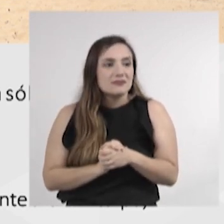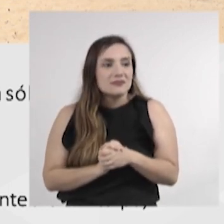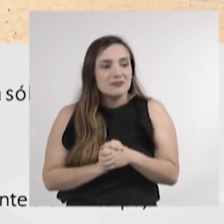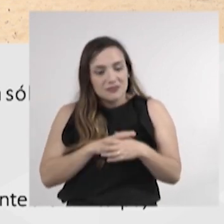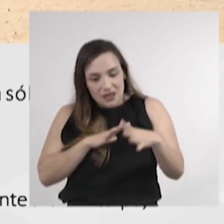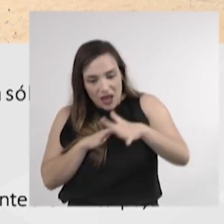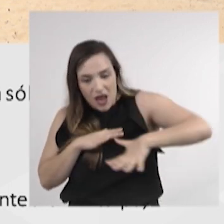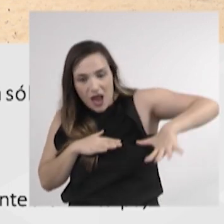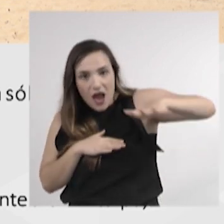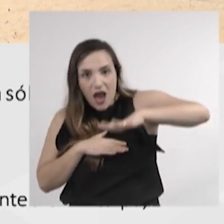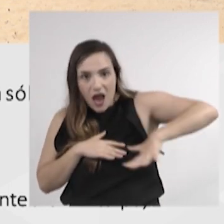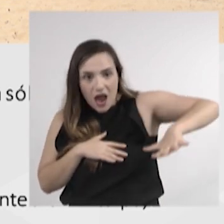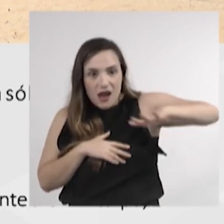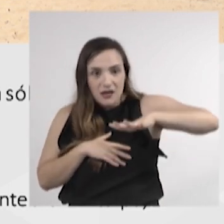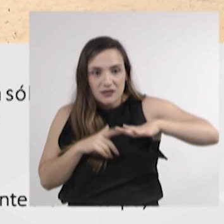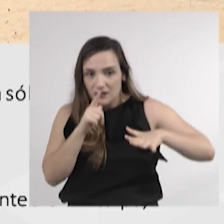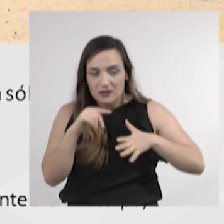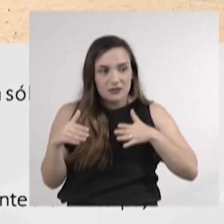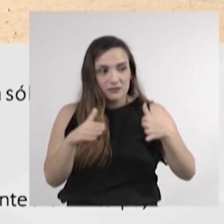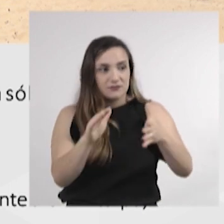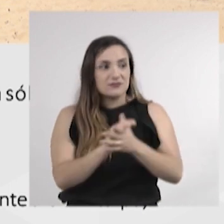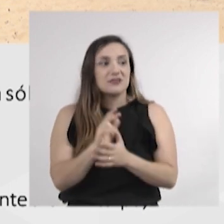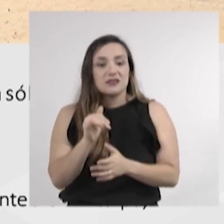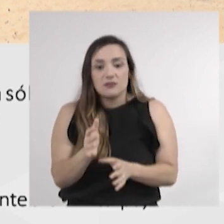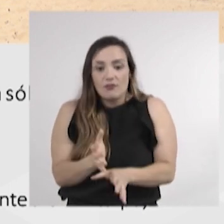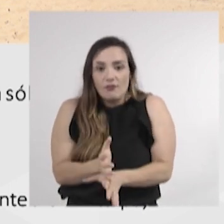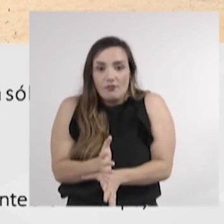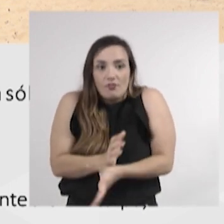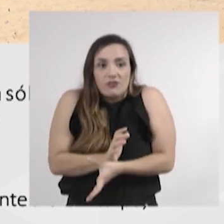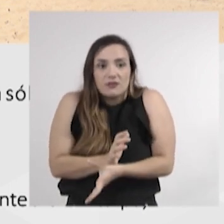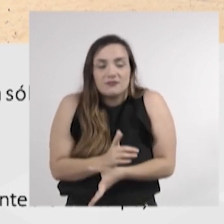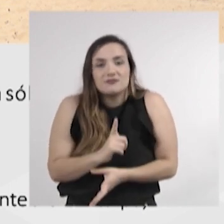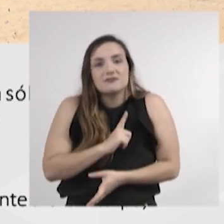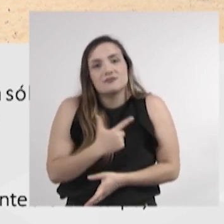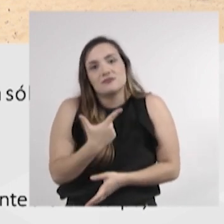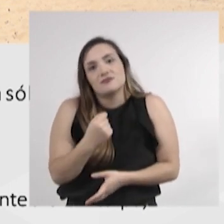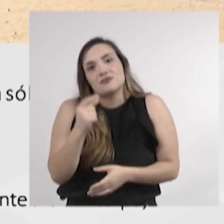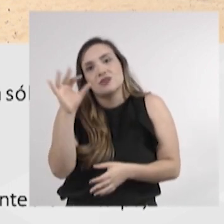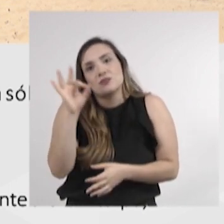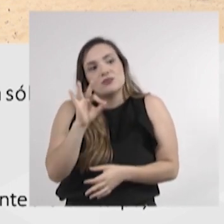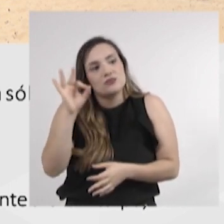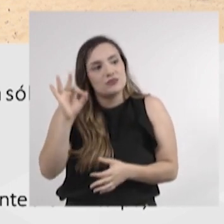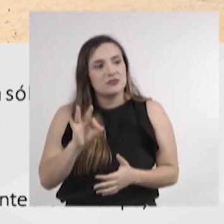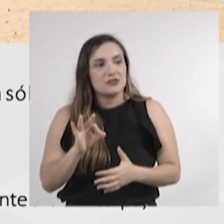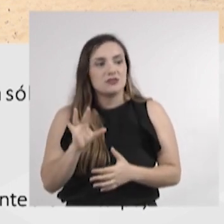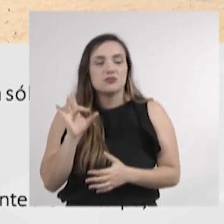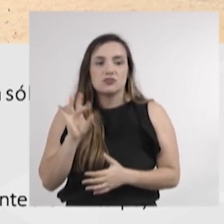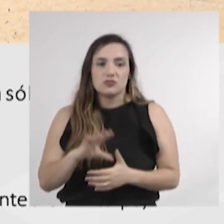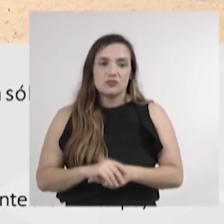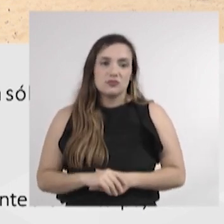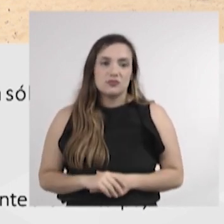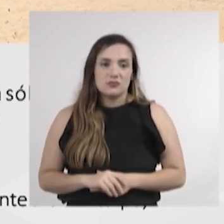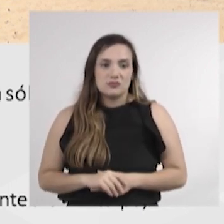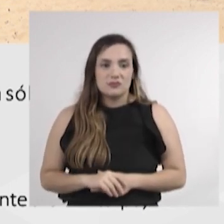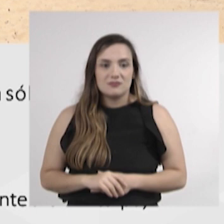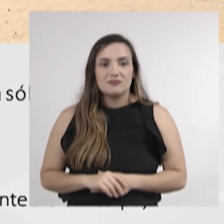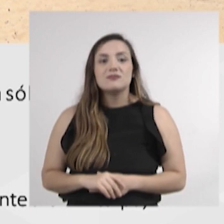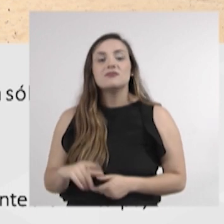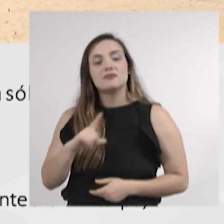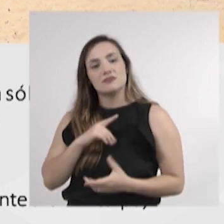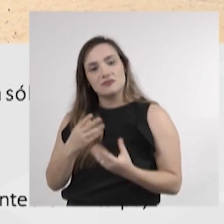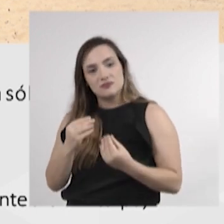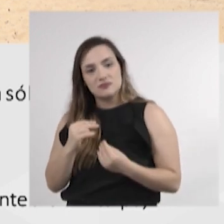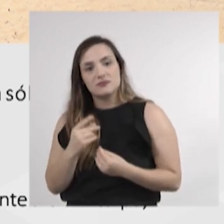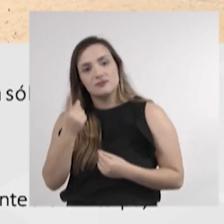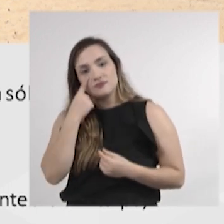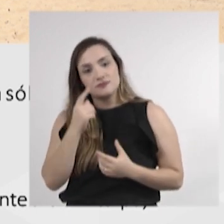rio Iguatemi. Na estiagem, a descarga do leito corresponde a 20% da descarga sólida total. Isso é muita coisa. Né? Você tem